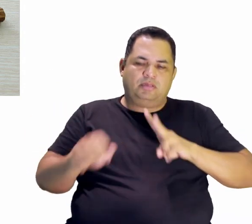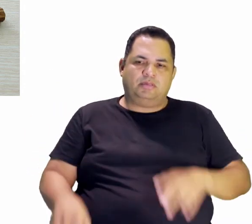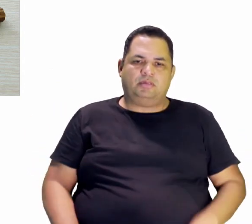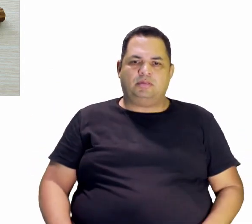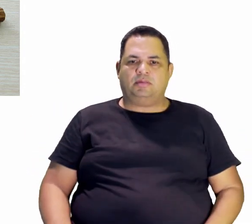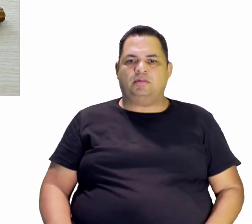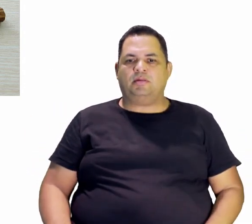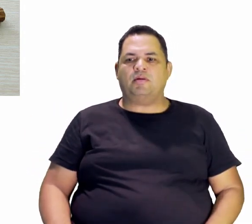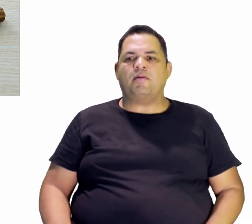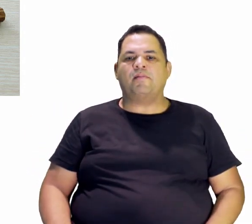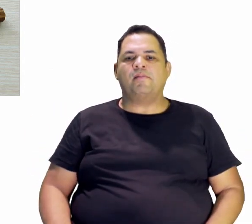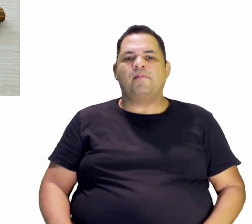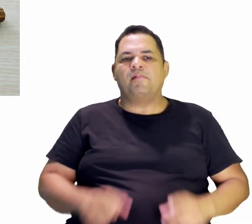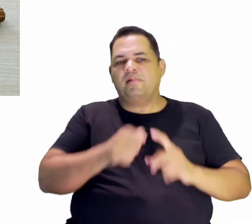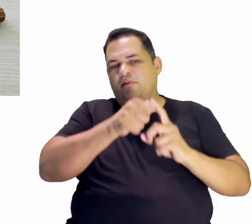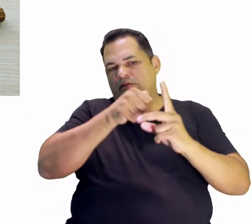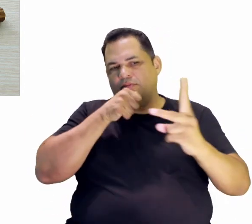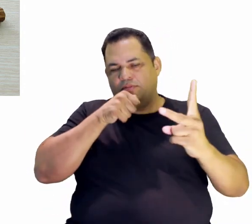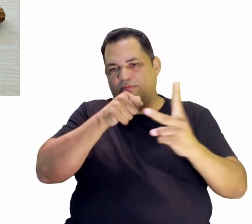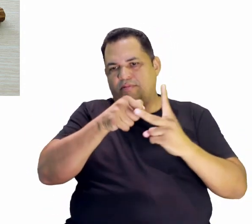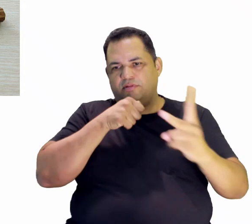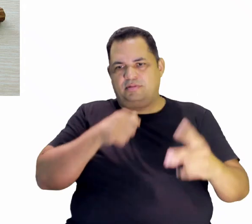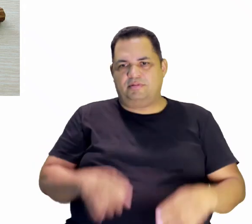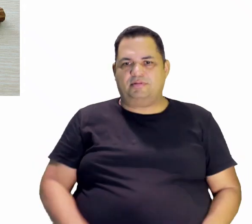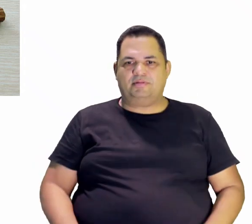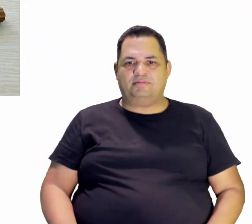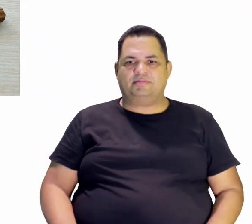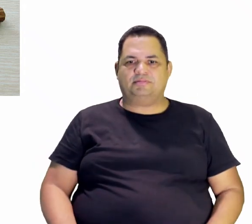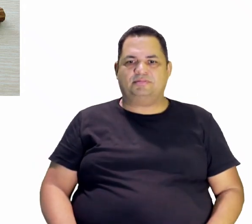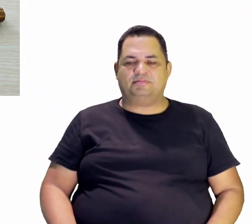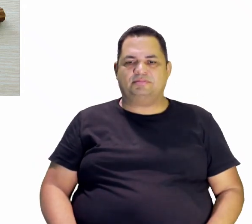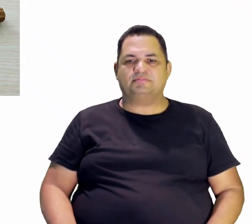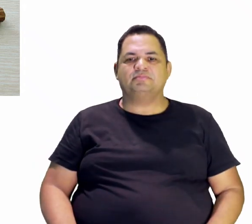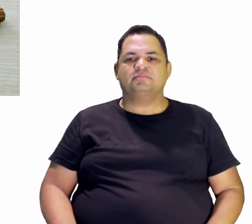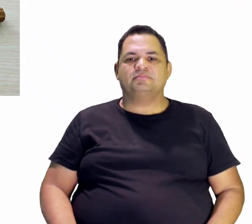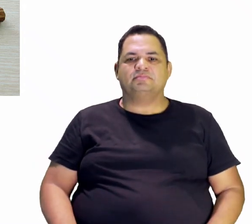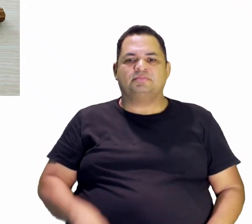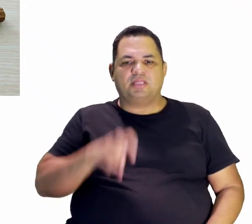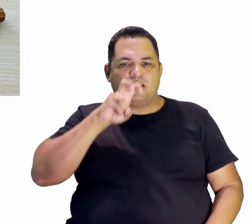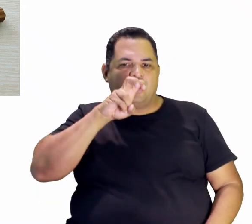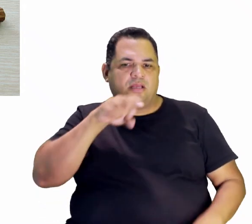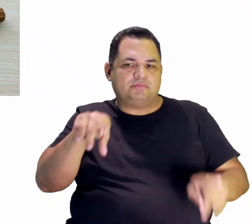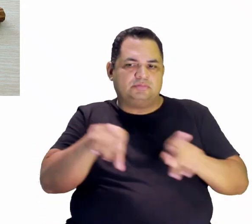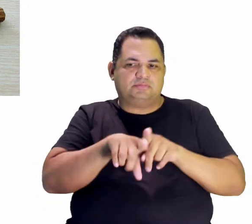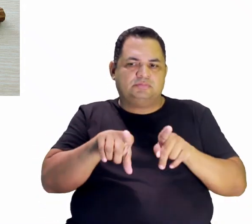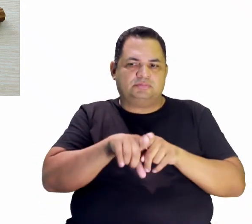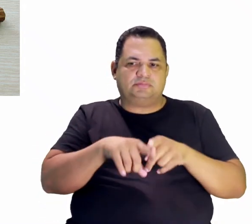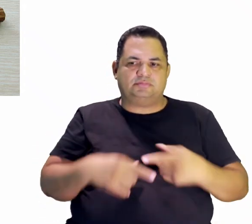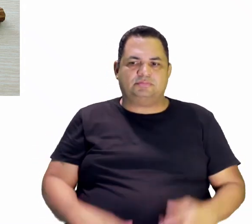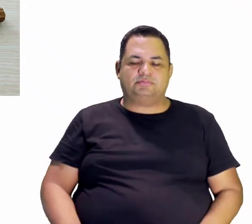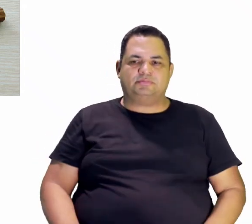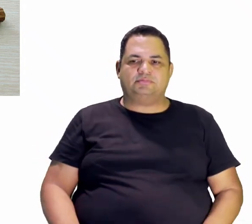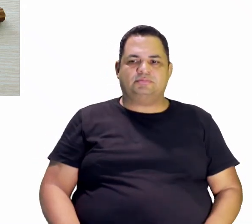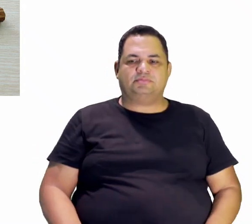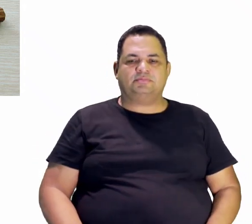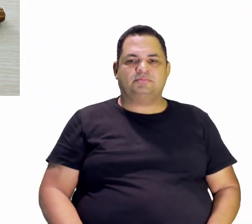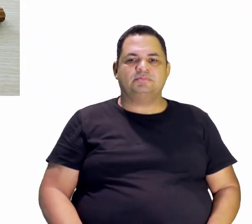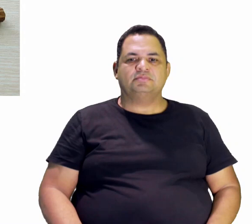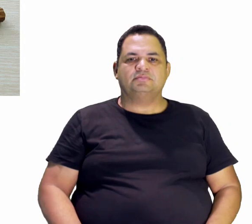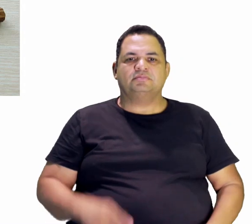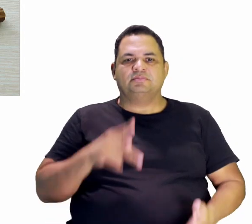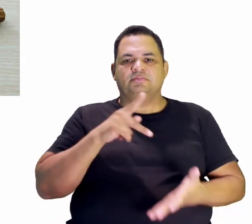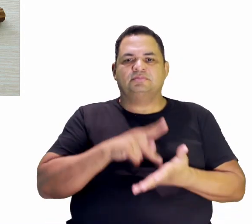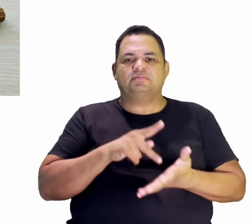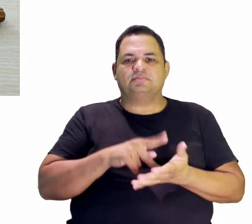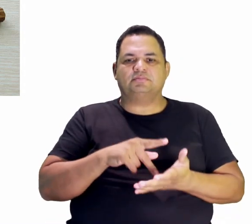atrás de certos passarinhos aí, em ratos, né? Tentar matar ele porque incomoda. Então, na verdade,